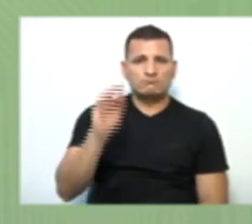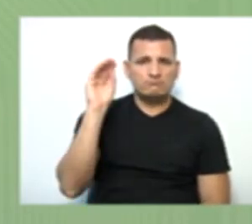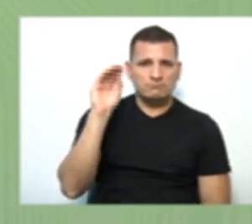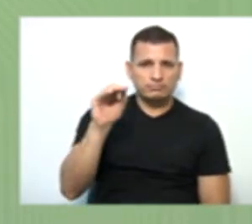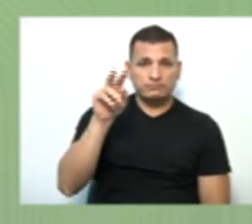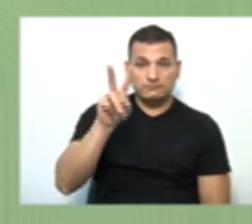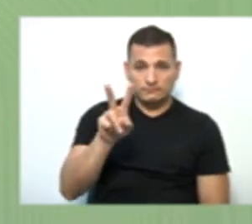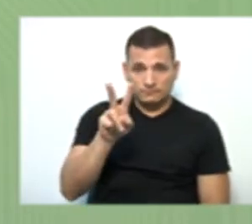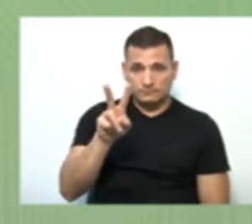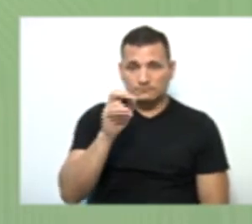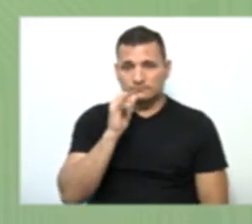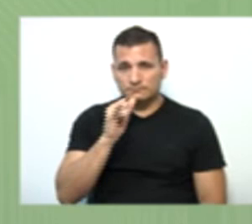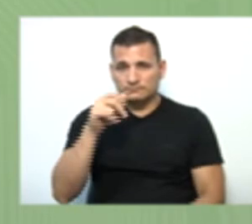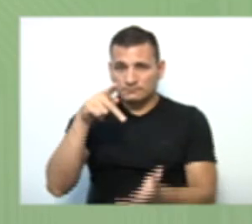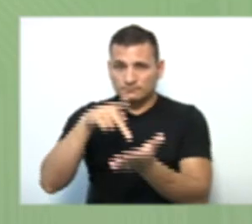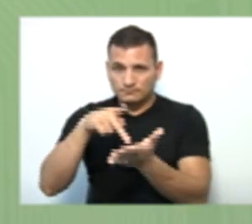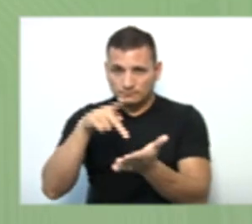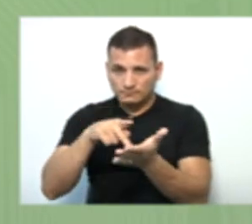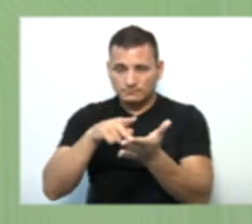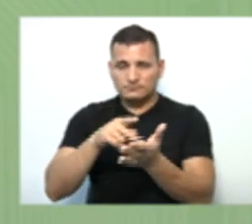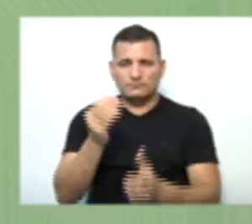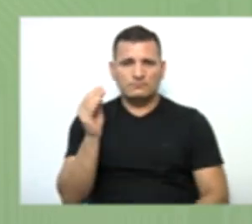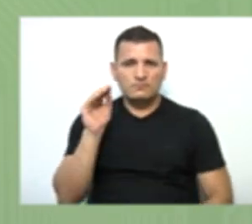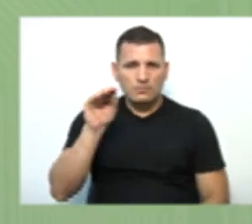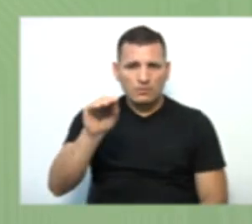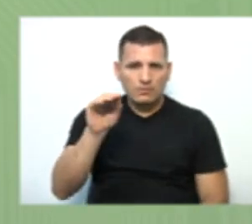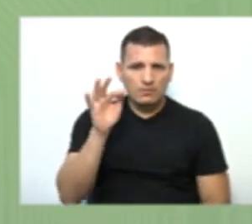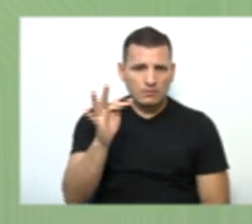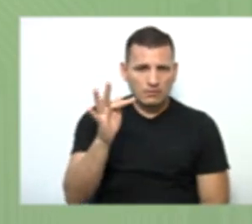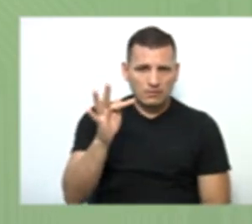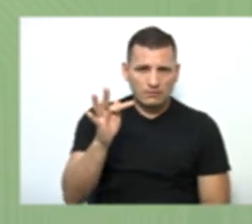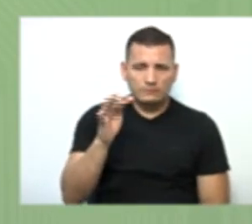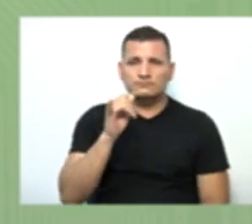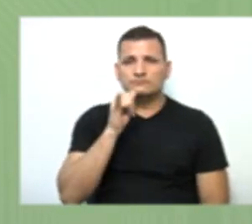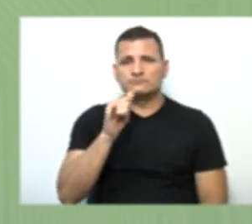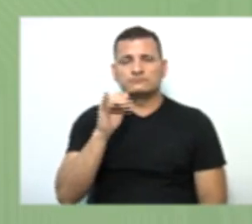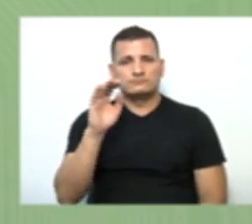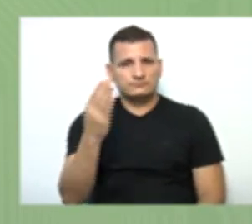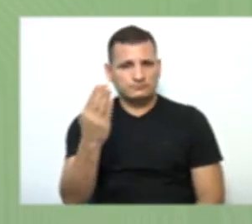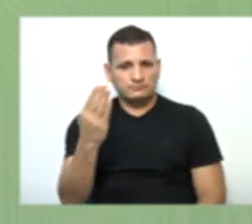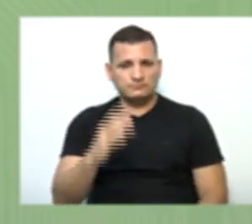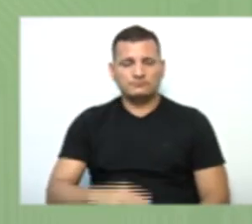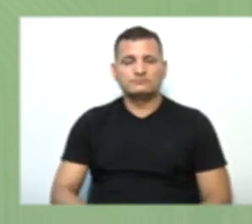assertivas verdadeiras e F as assertivas falsas.